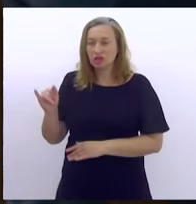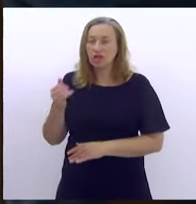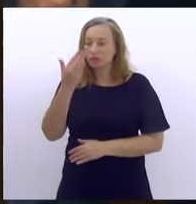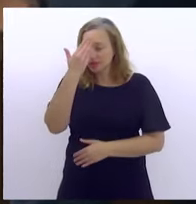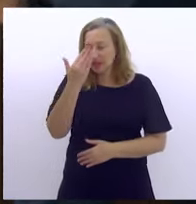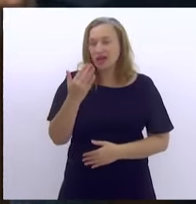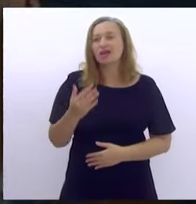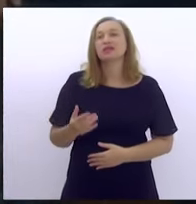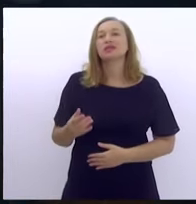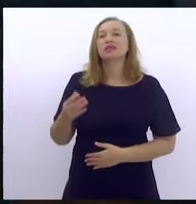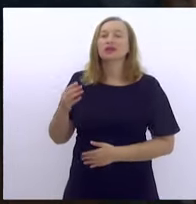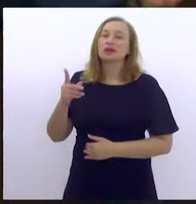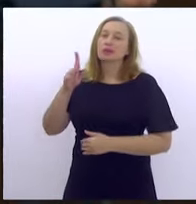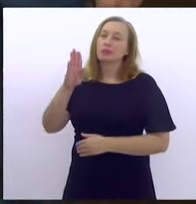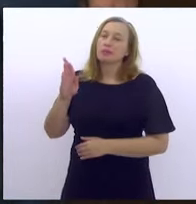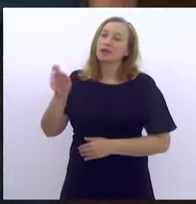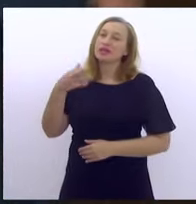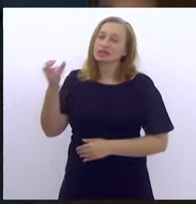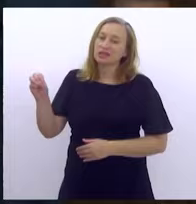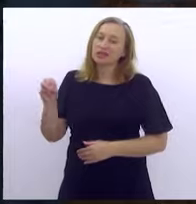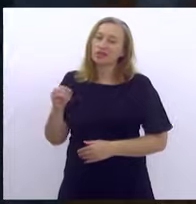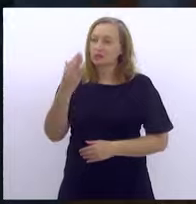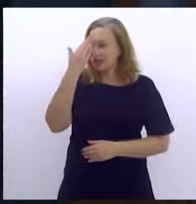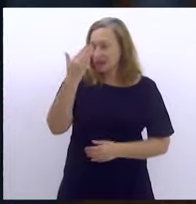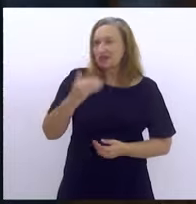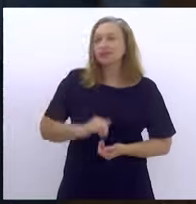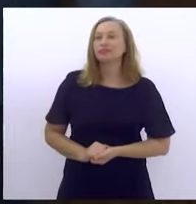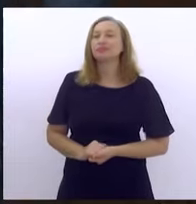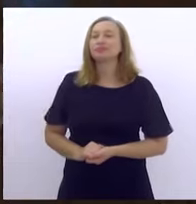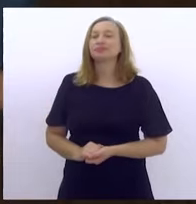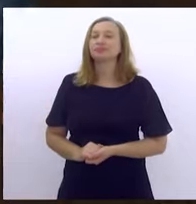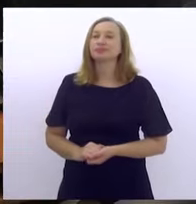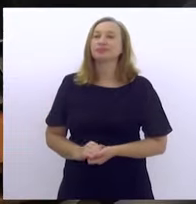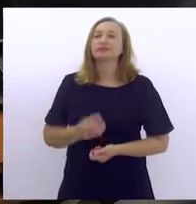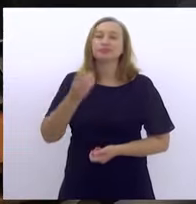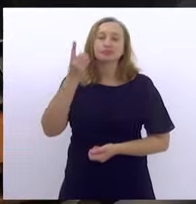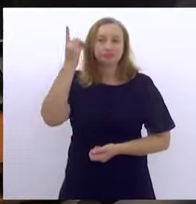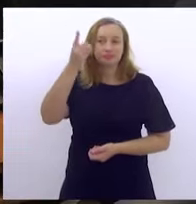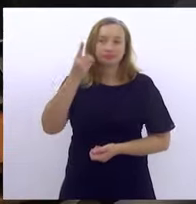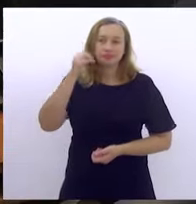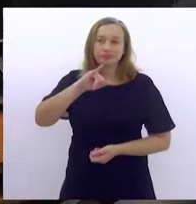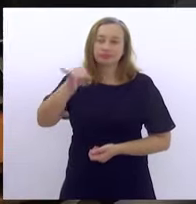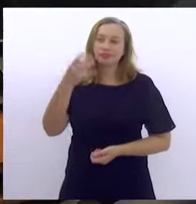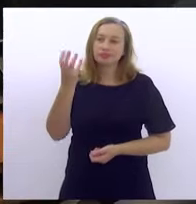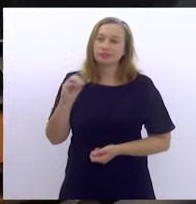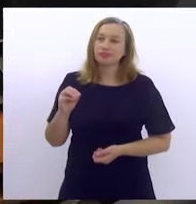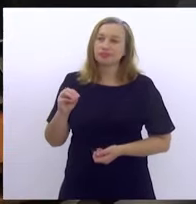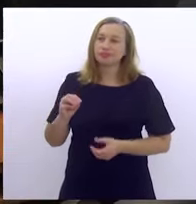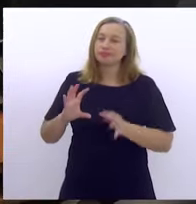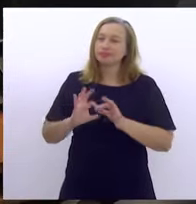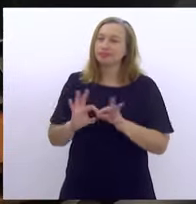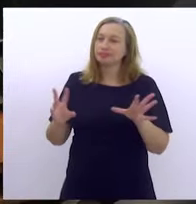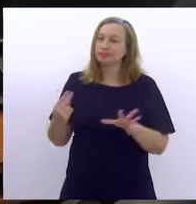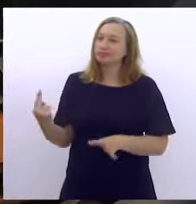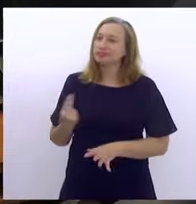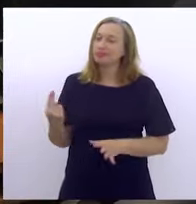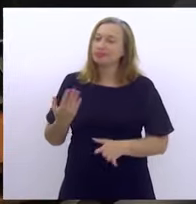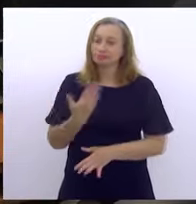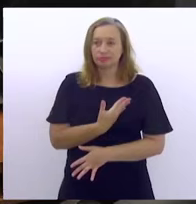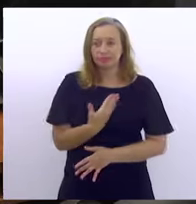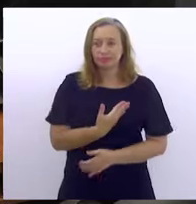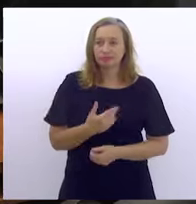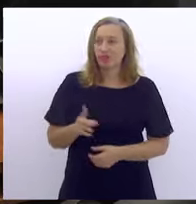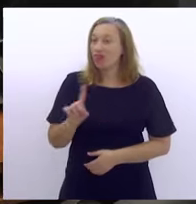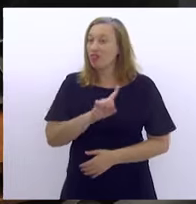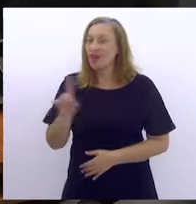Querido Brazão. Obrigado, 66, tá? Obrigado aí. Deputado parabéns. Júlio, vai obrigado, abrir a coautoria para os nobres?